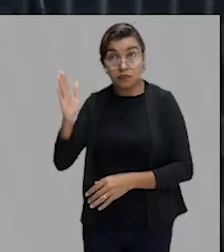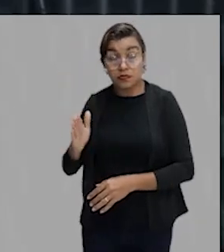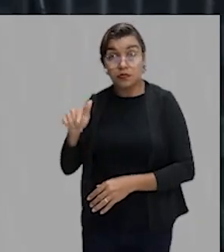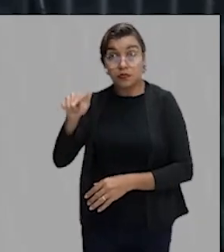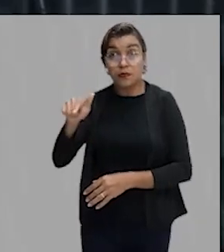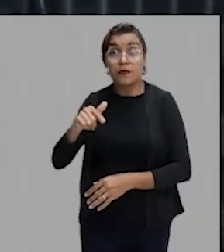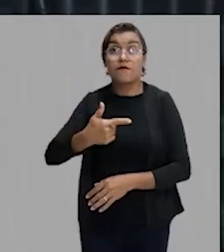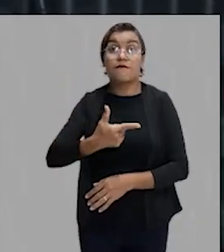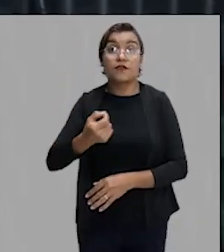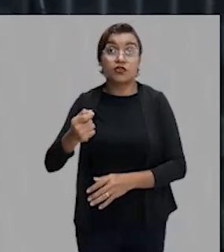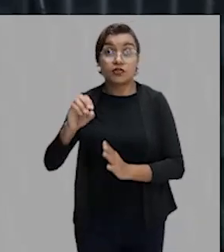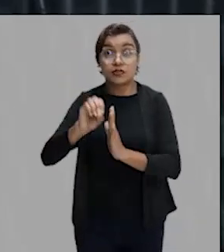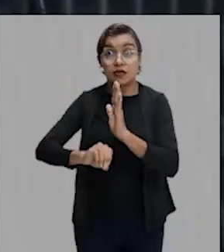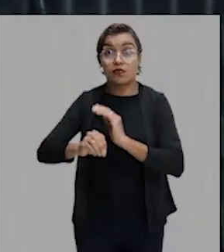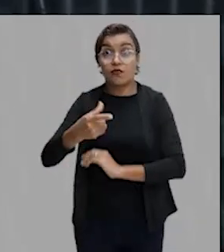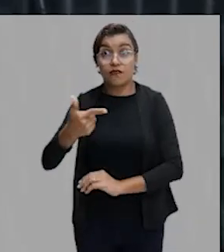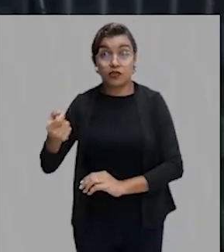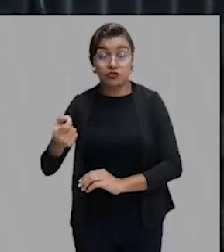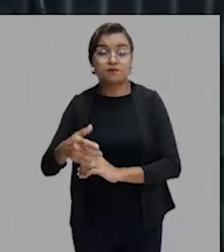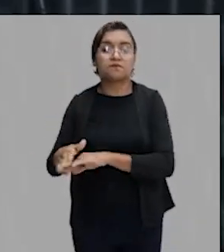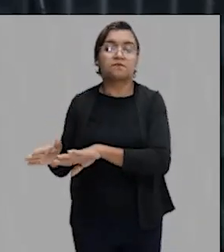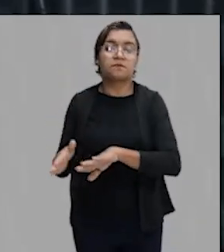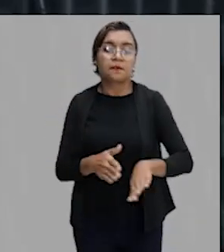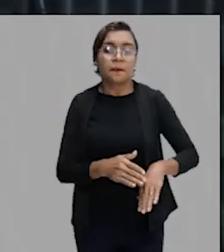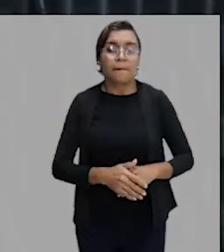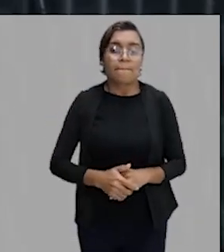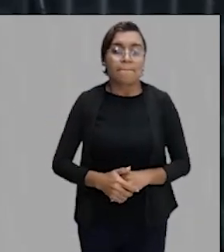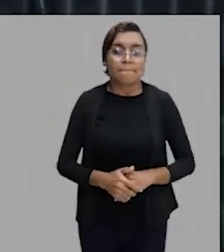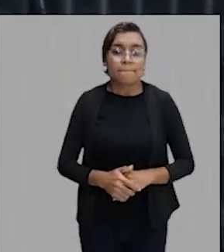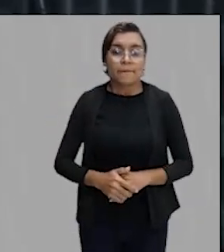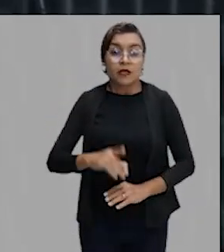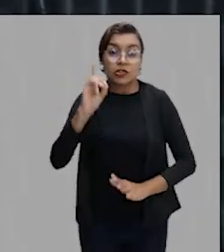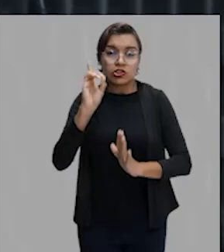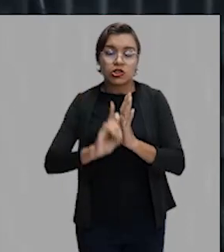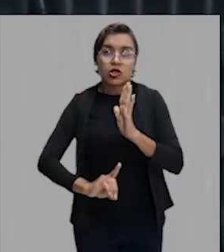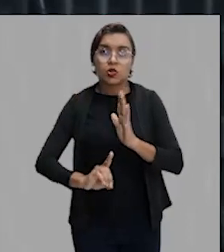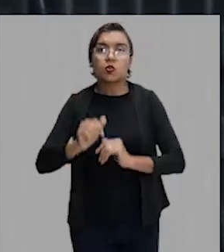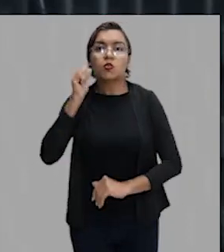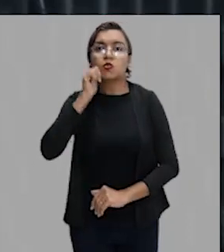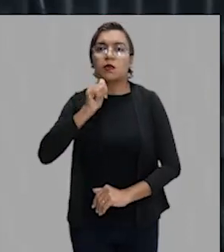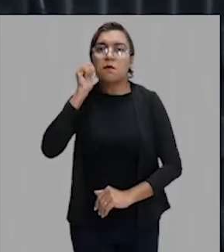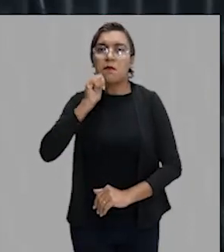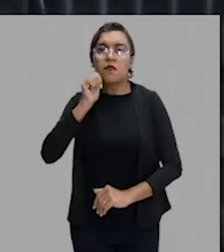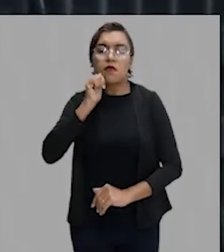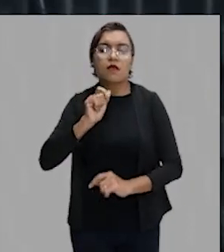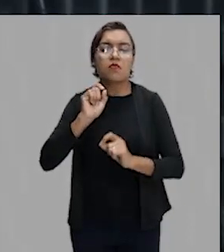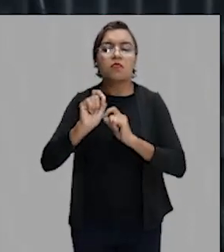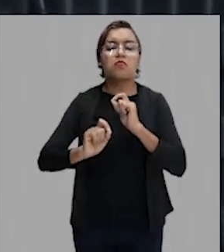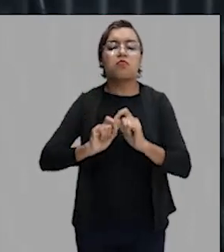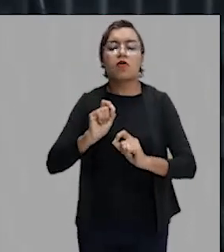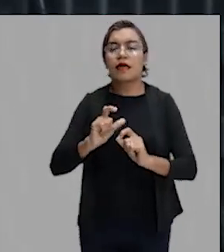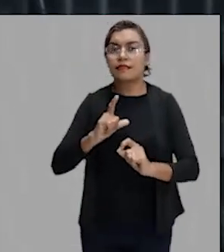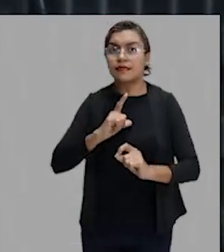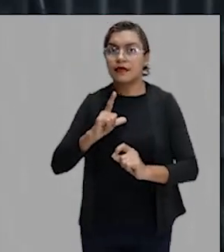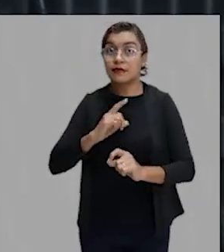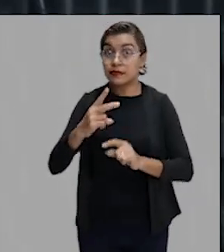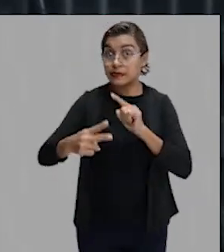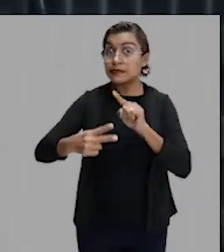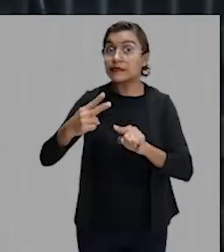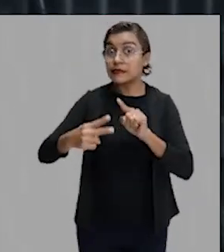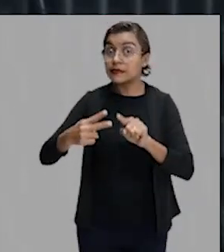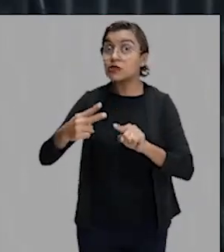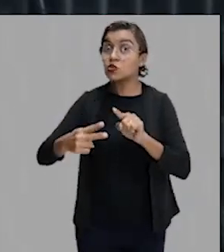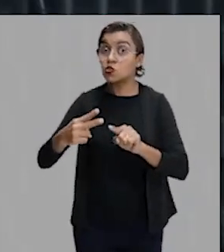Vargas, certo? Direito da mulher à sua autonomia e integridade, já é uma pauta também da segunda onda, da primeira